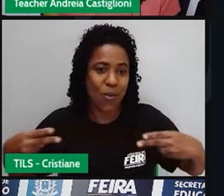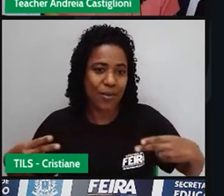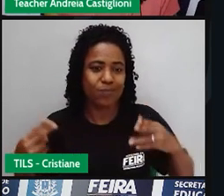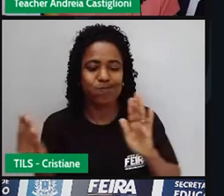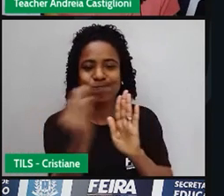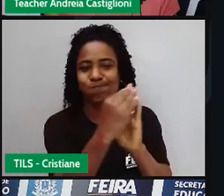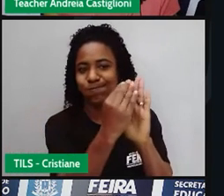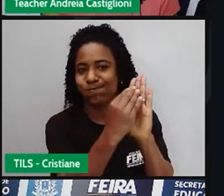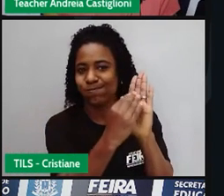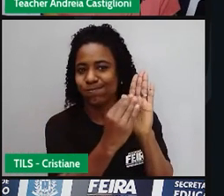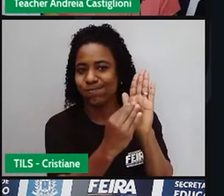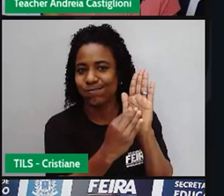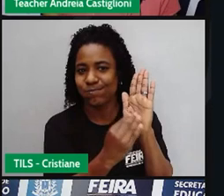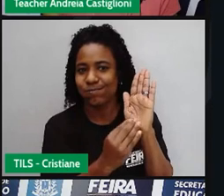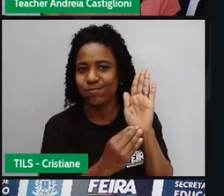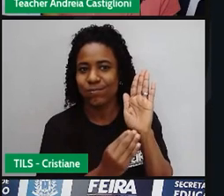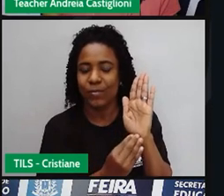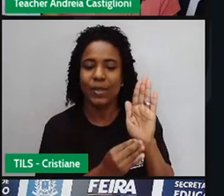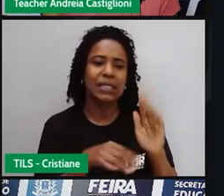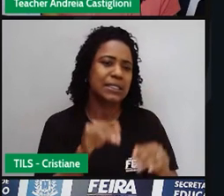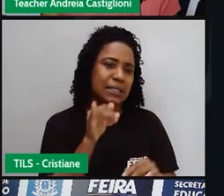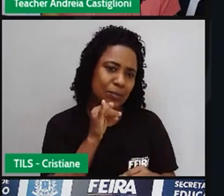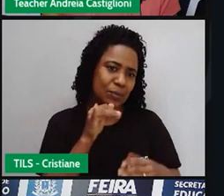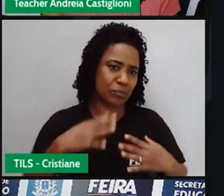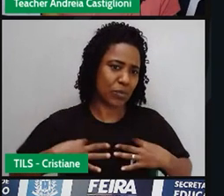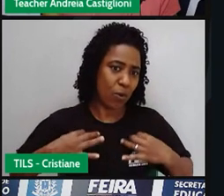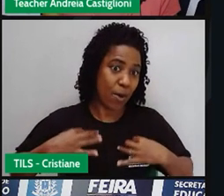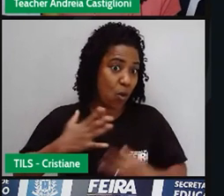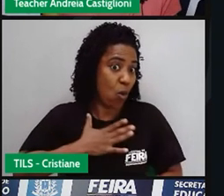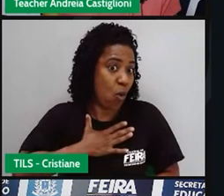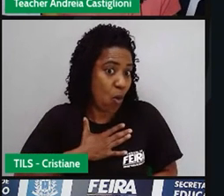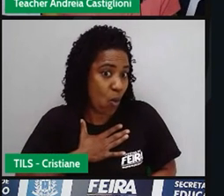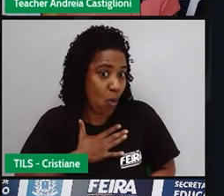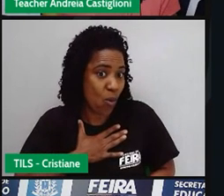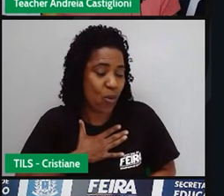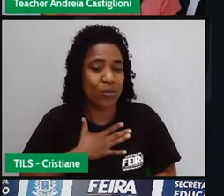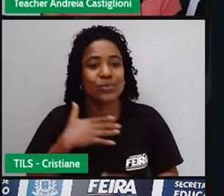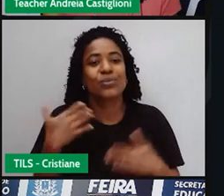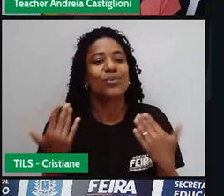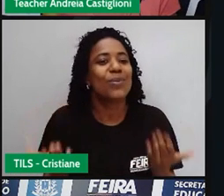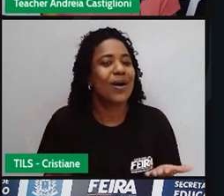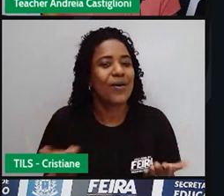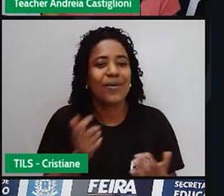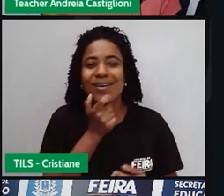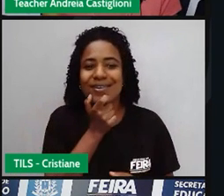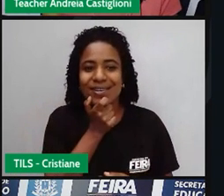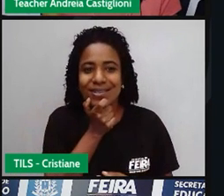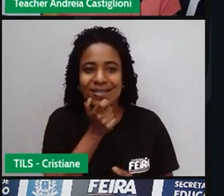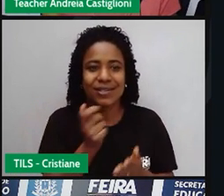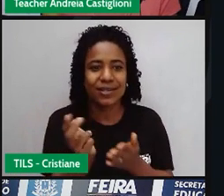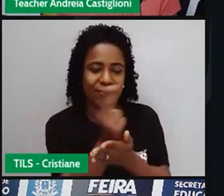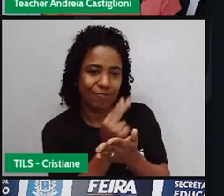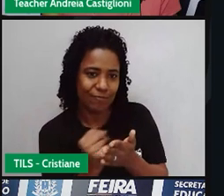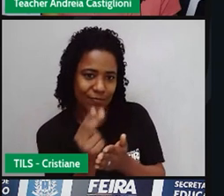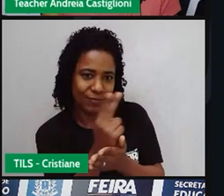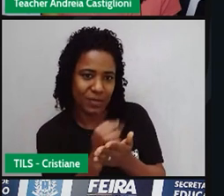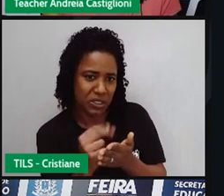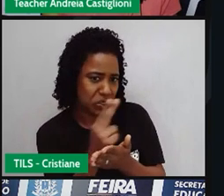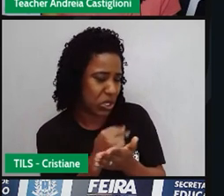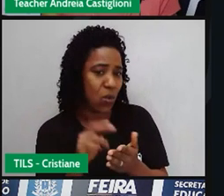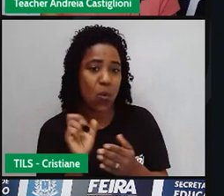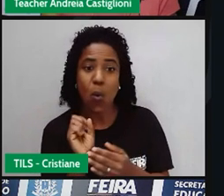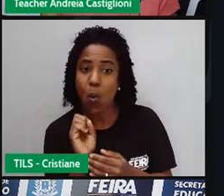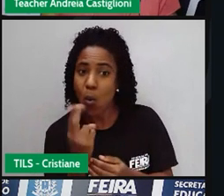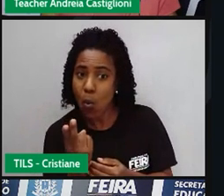você mais usa no seu dia a dia você vai descobrir como é que se faz ali sim Glen e você vai desenhar ou colar